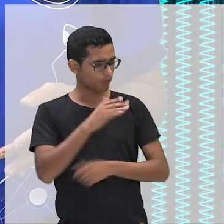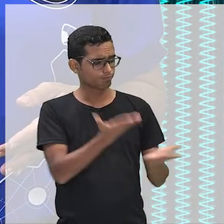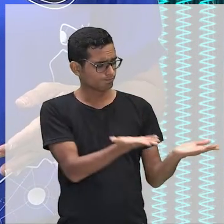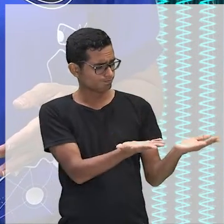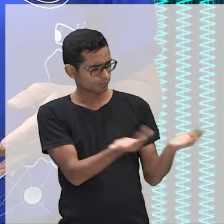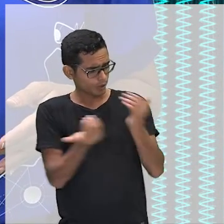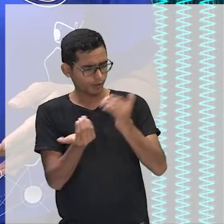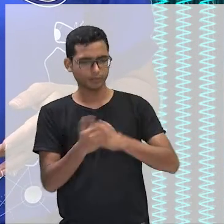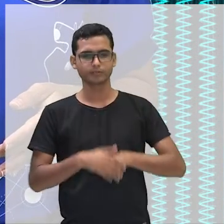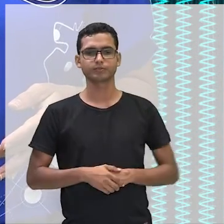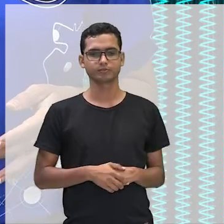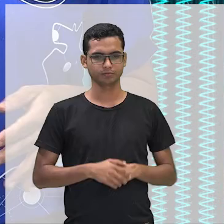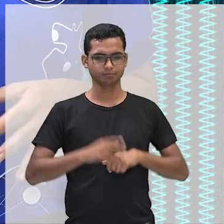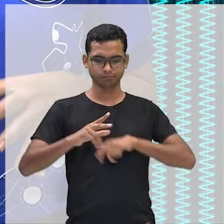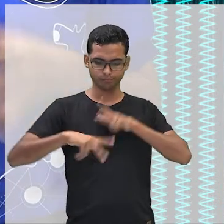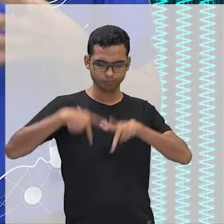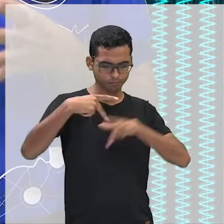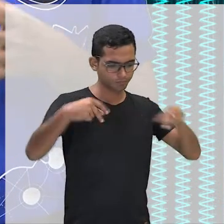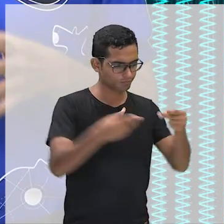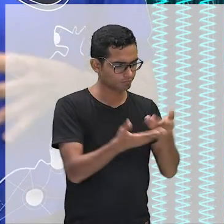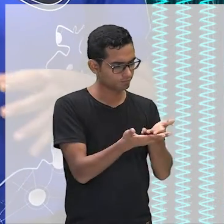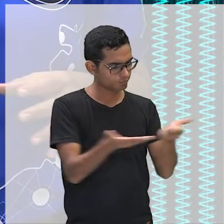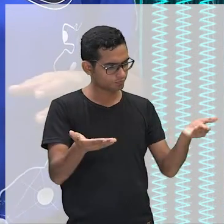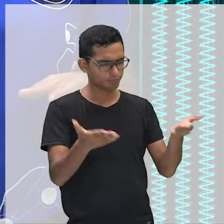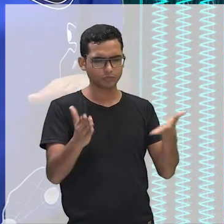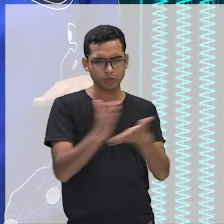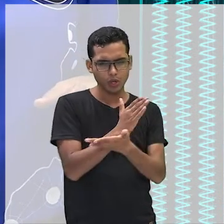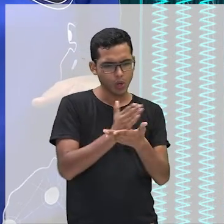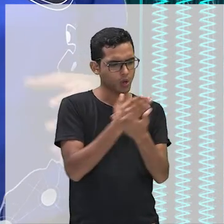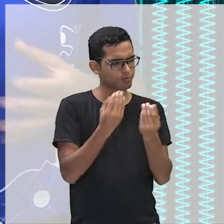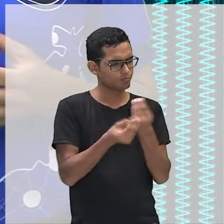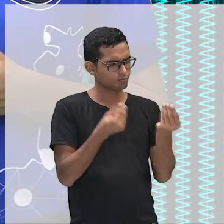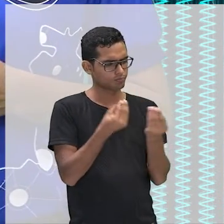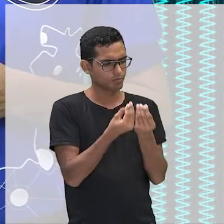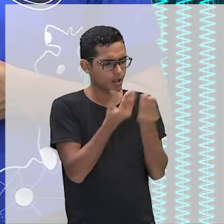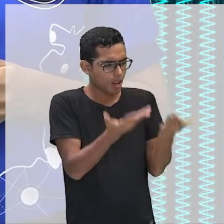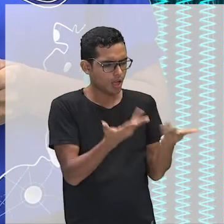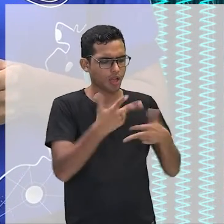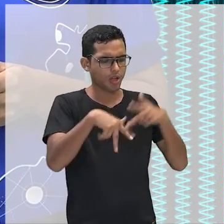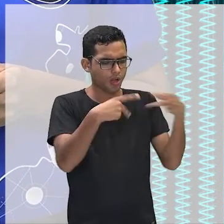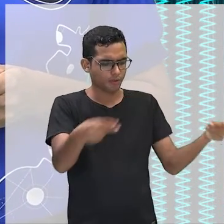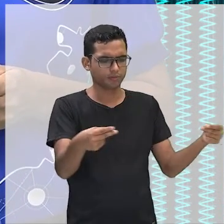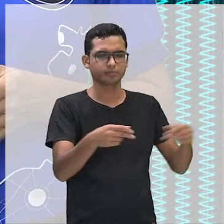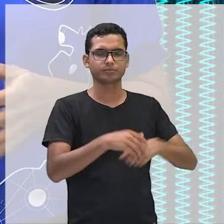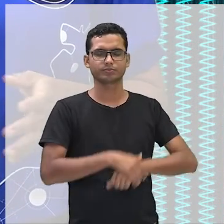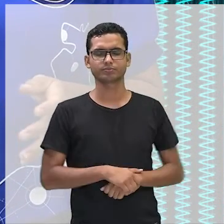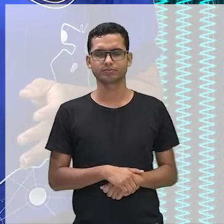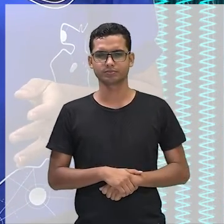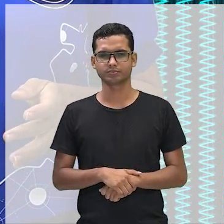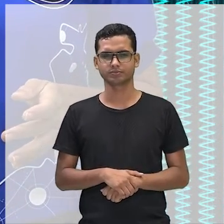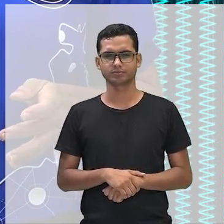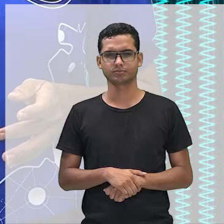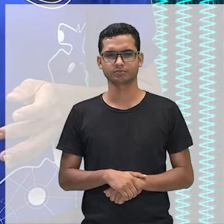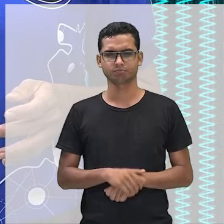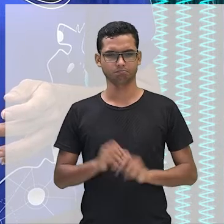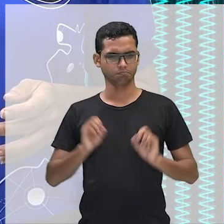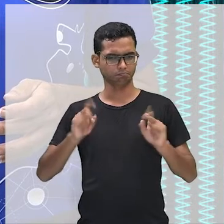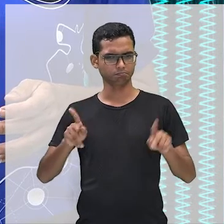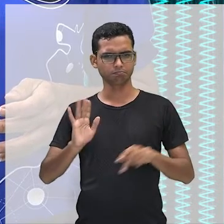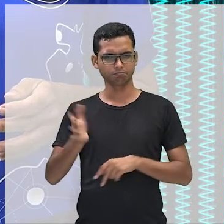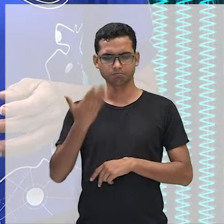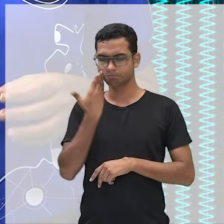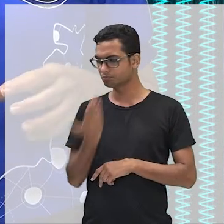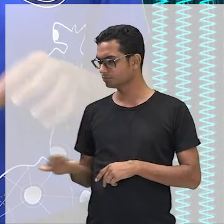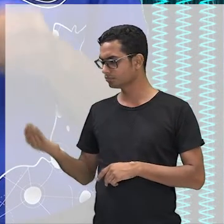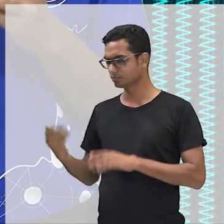I have some gifts for you. Eu tenho alguns presentes para vocês, ok? Então, a gente pode observar que